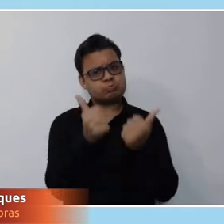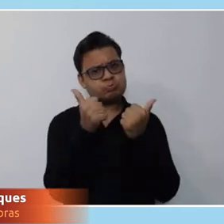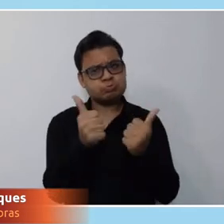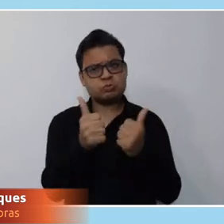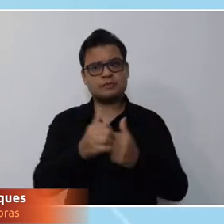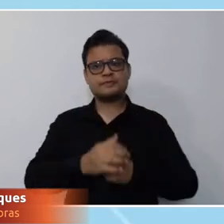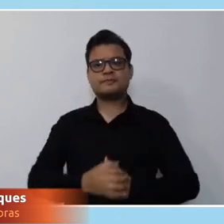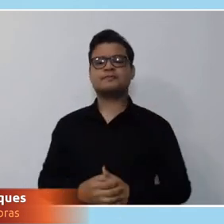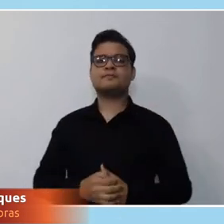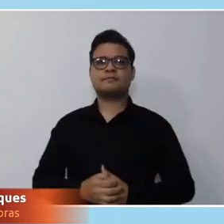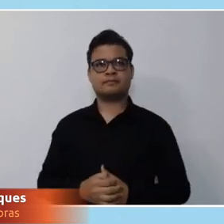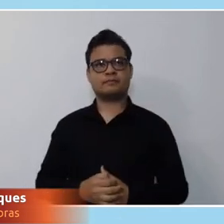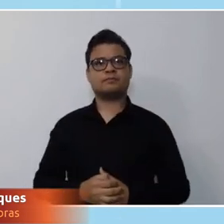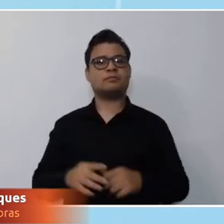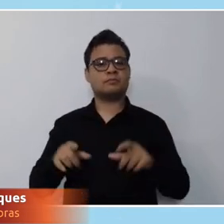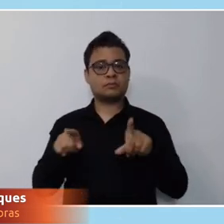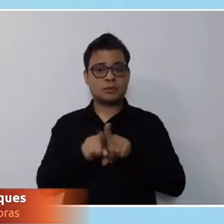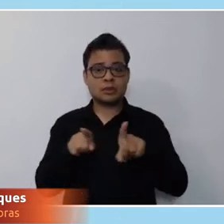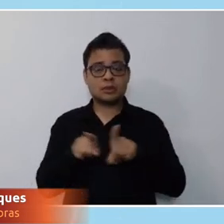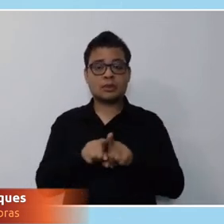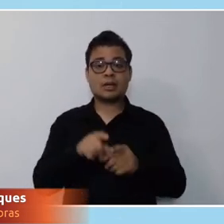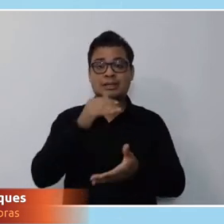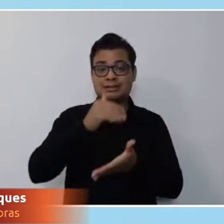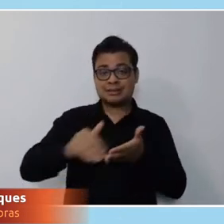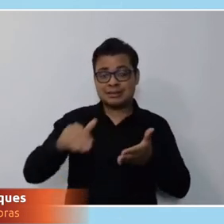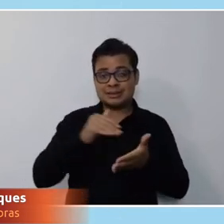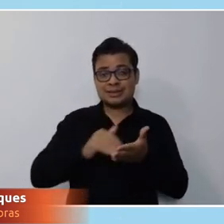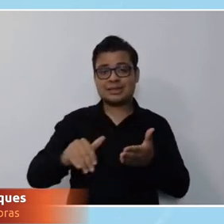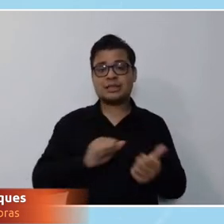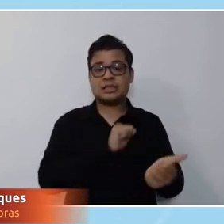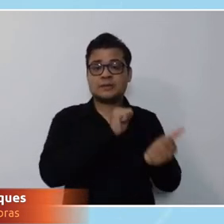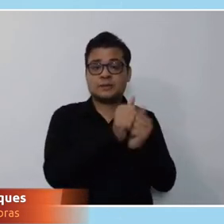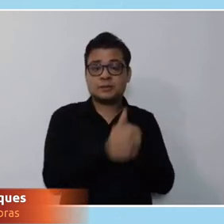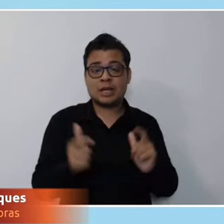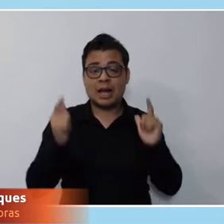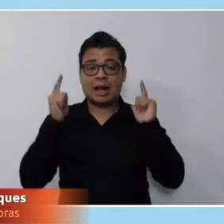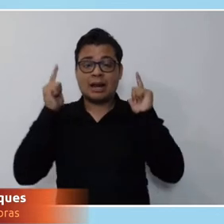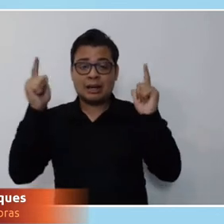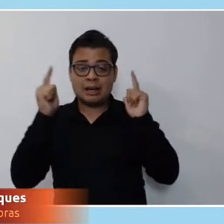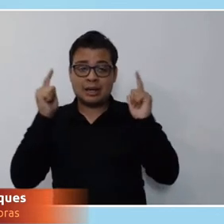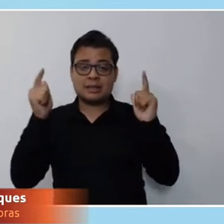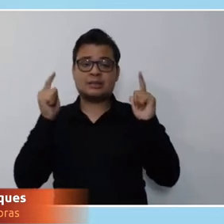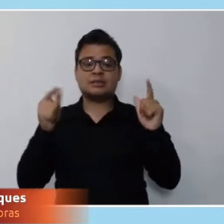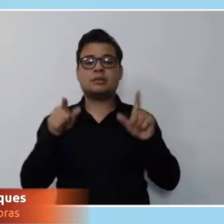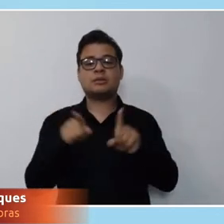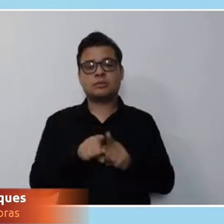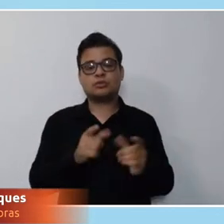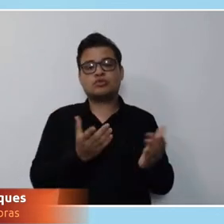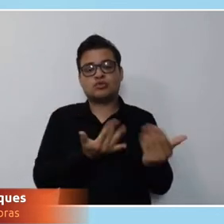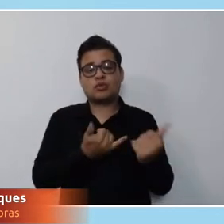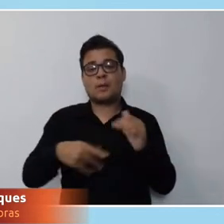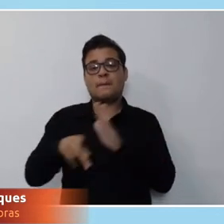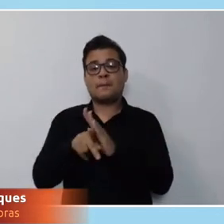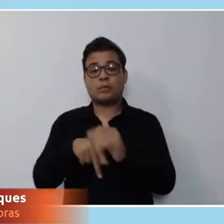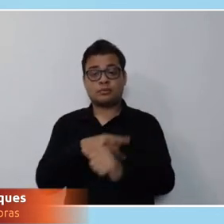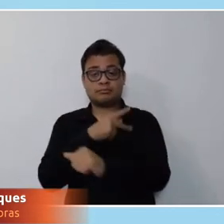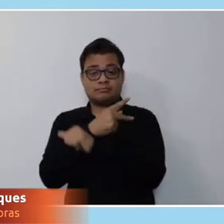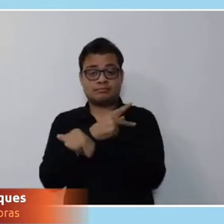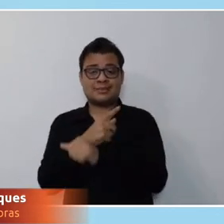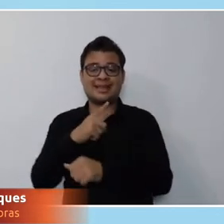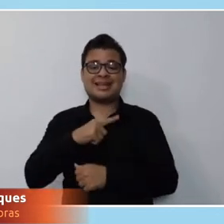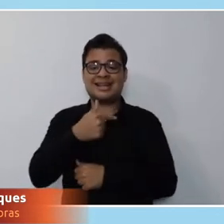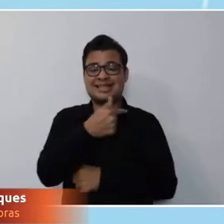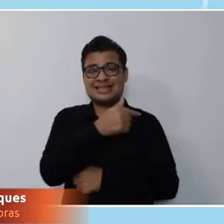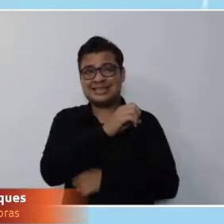E a Secretaria de Esporte, Lazer e Juventude de Aparecida de Goiânia está com 700 vagas